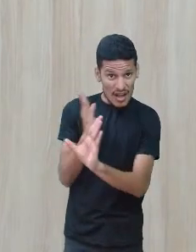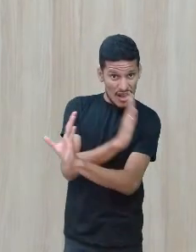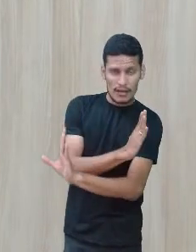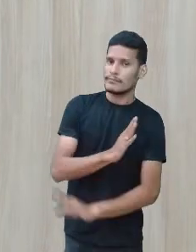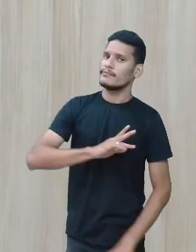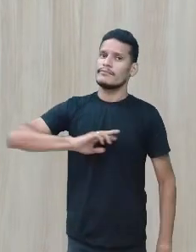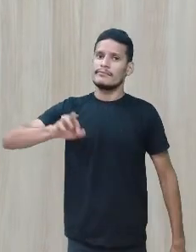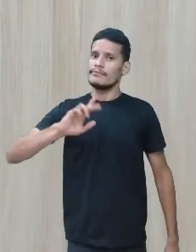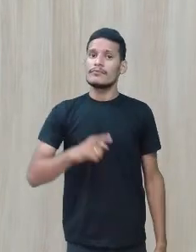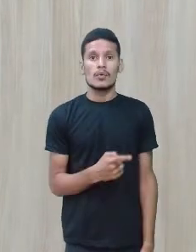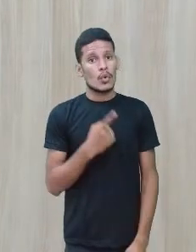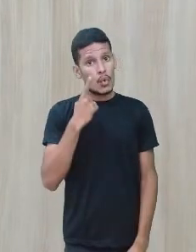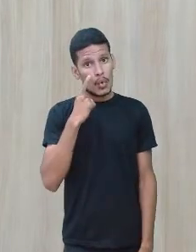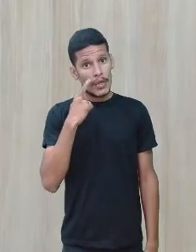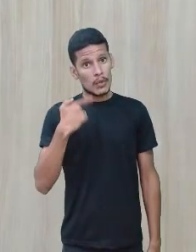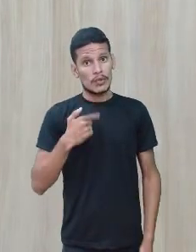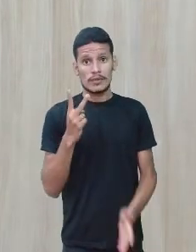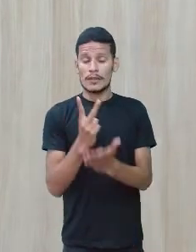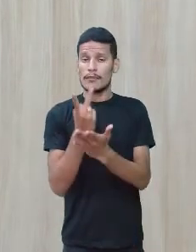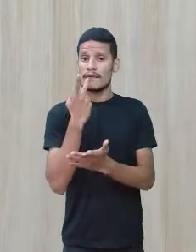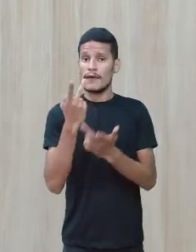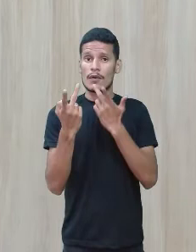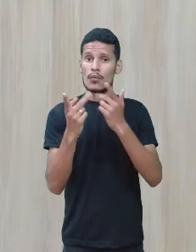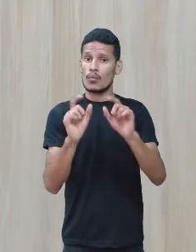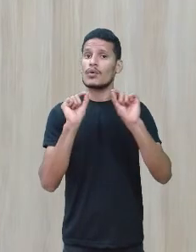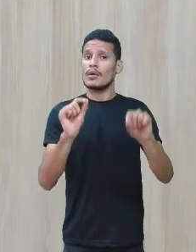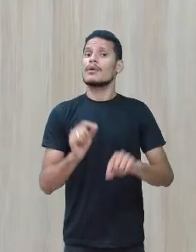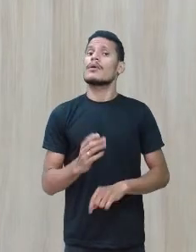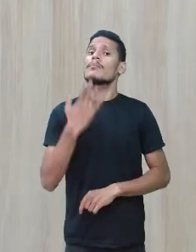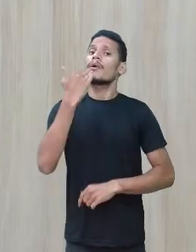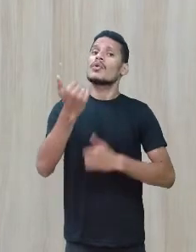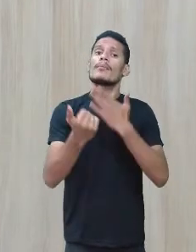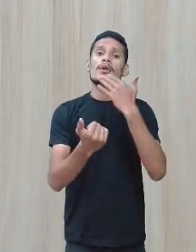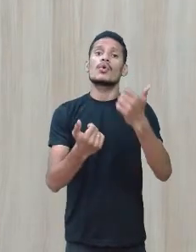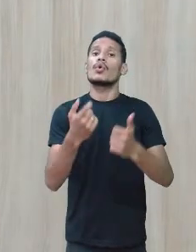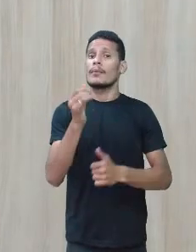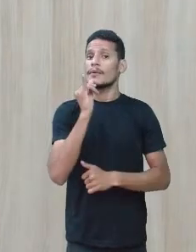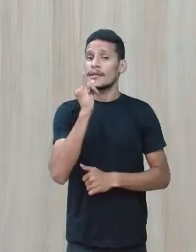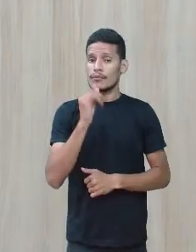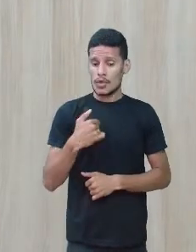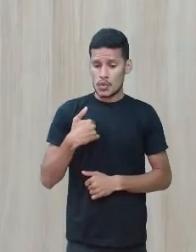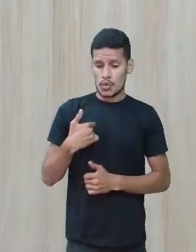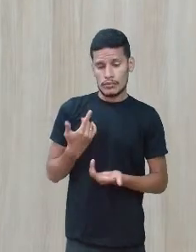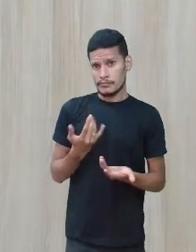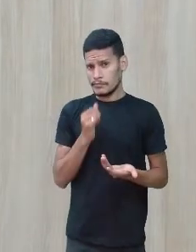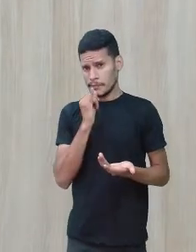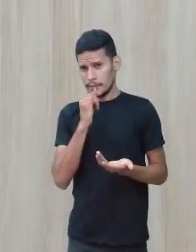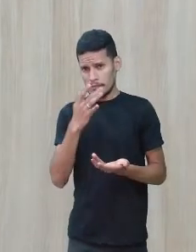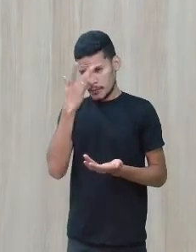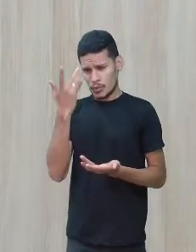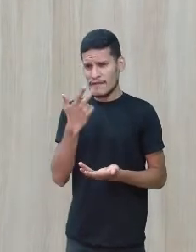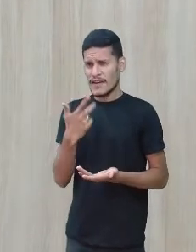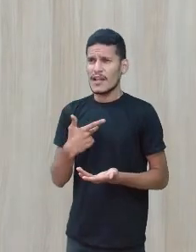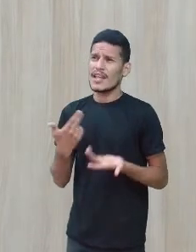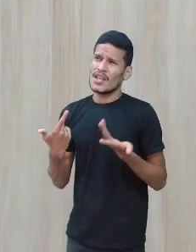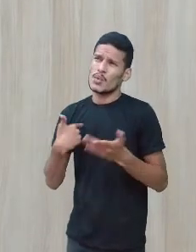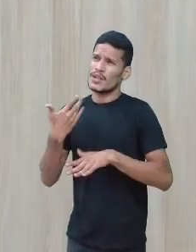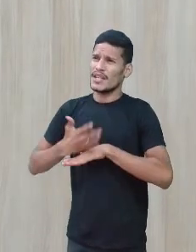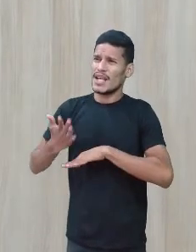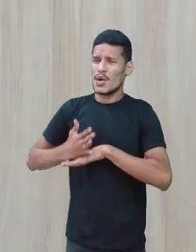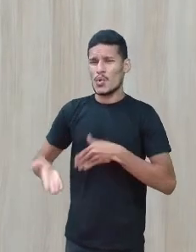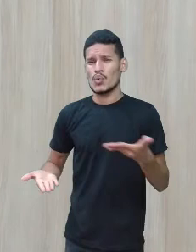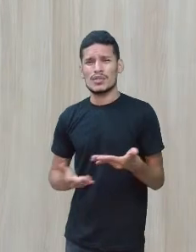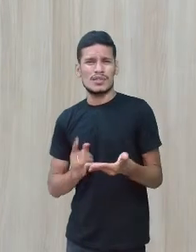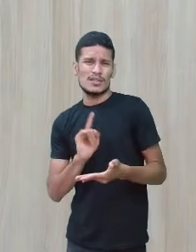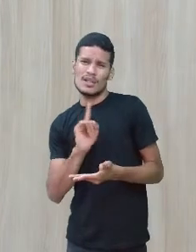digo, o que é melhor? Eu começar, porque às vezes tem gente que diz assim, não, eu vou treinar hoje não,